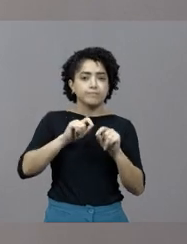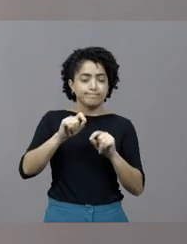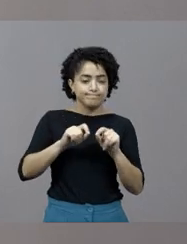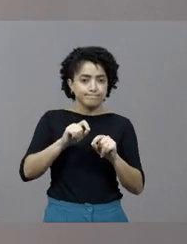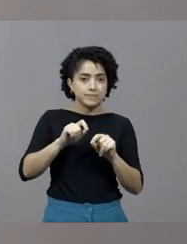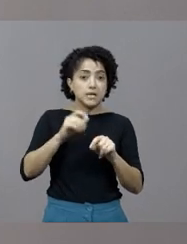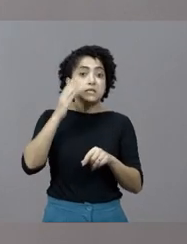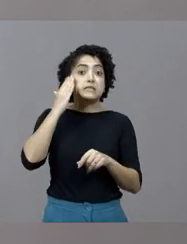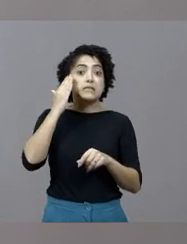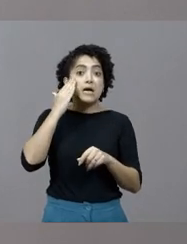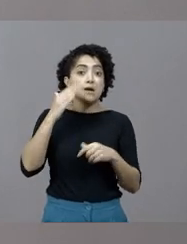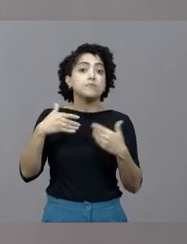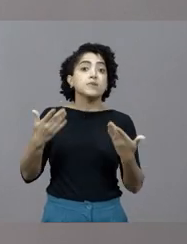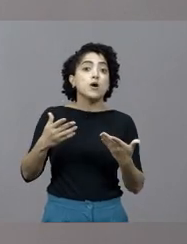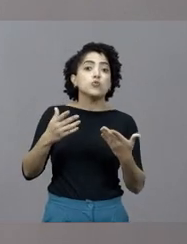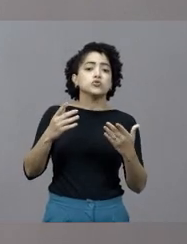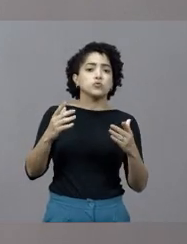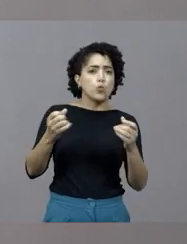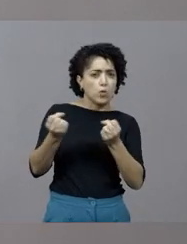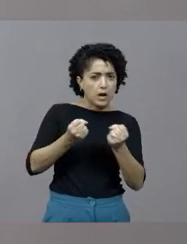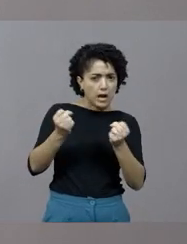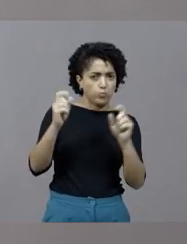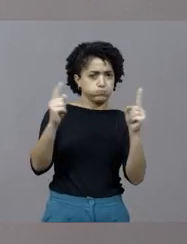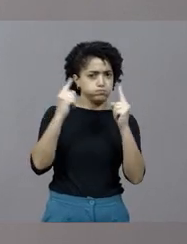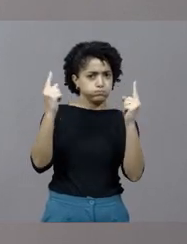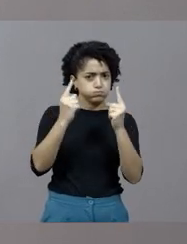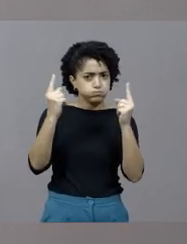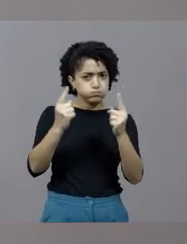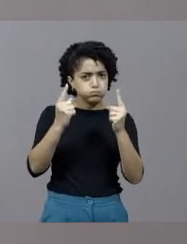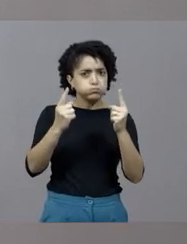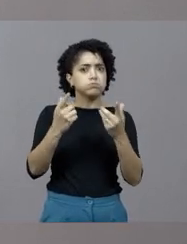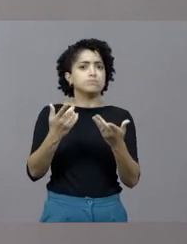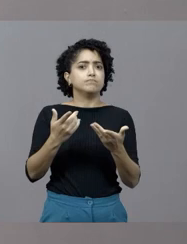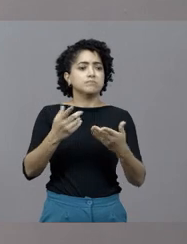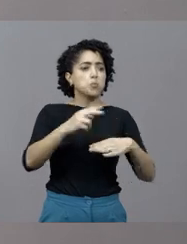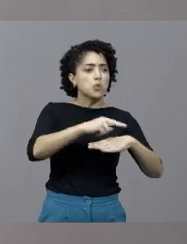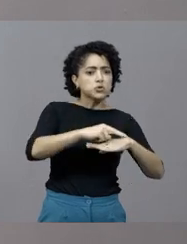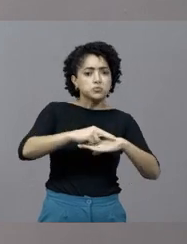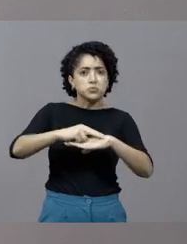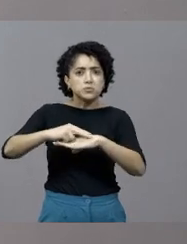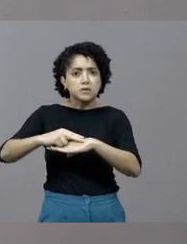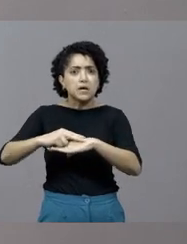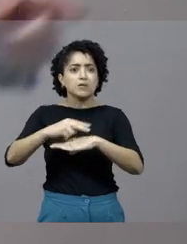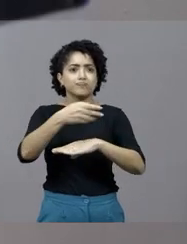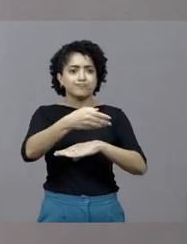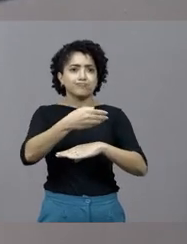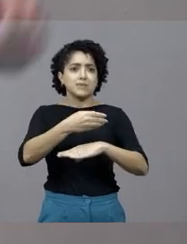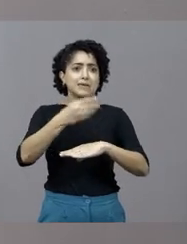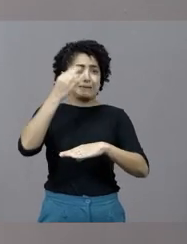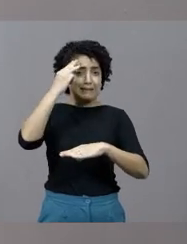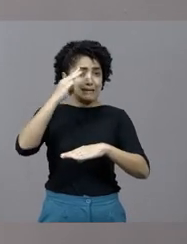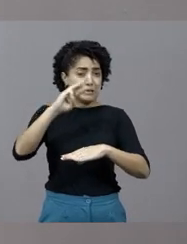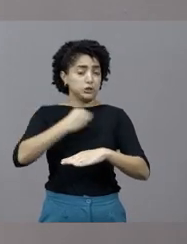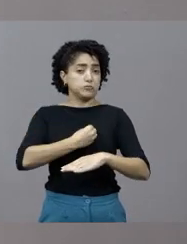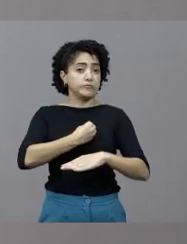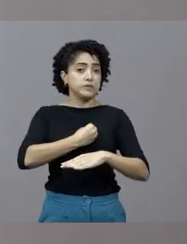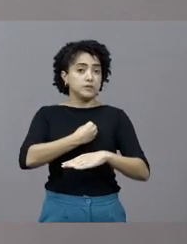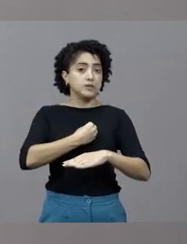Senhores, sabem onde estava a ambulância que não pôde transportar um catarinense de 3 dias de vida? Por